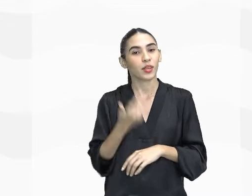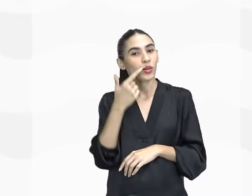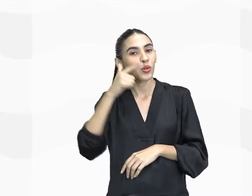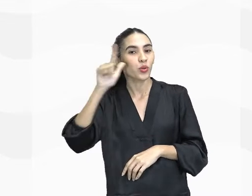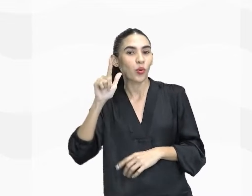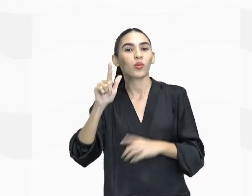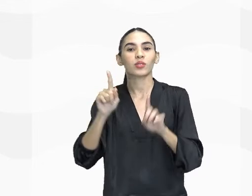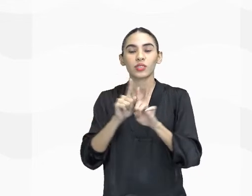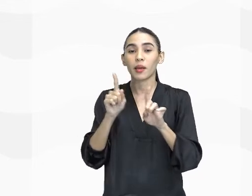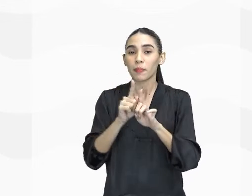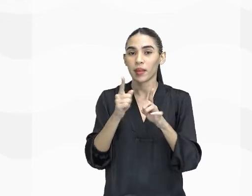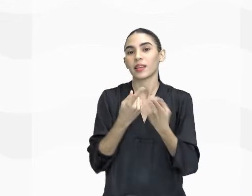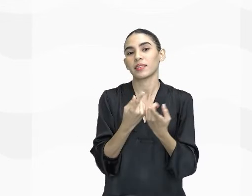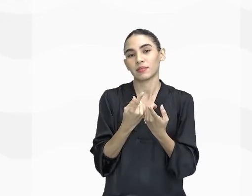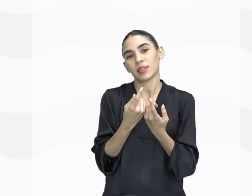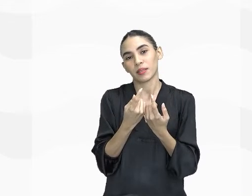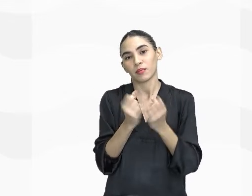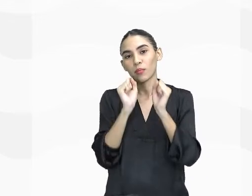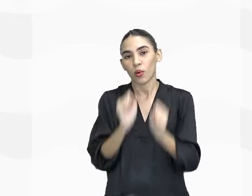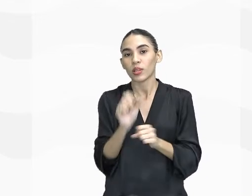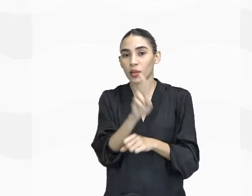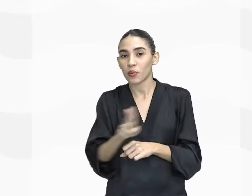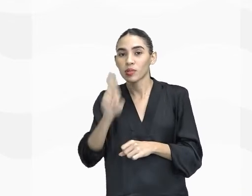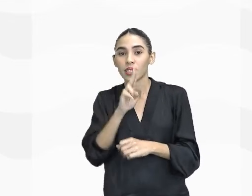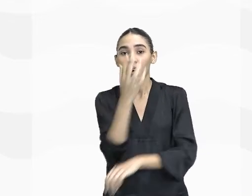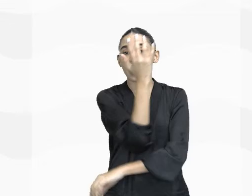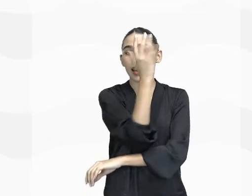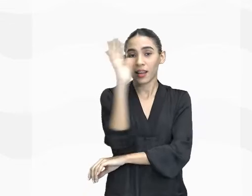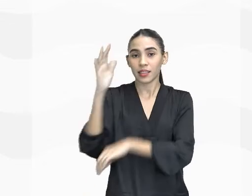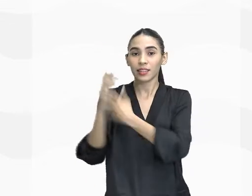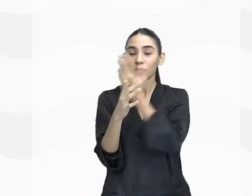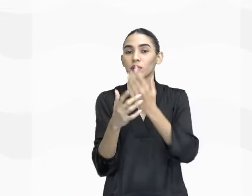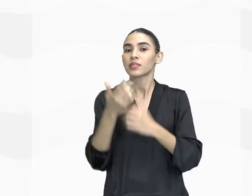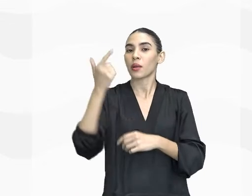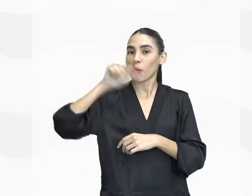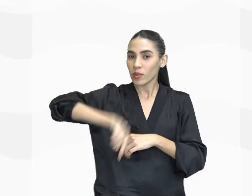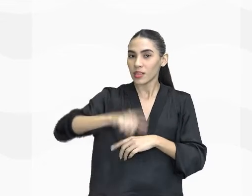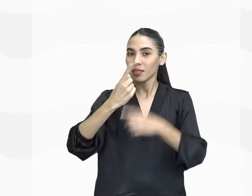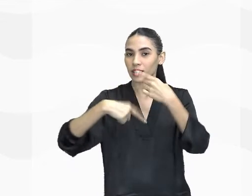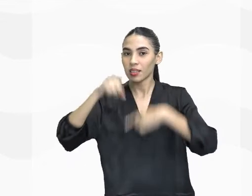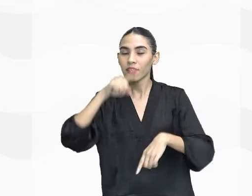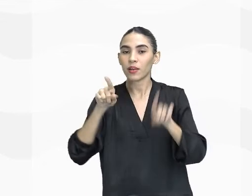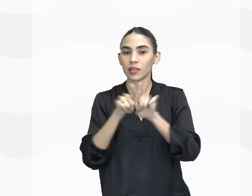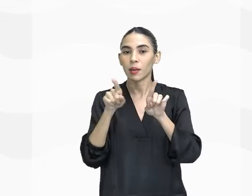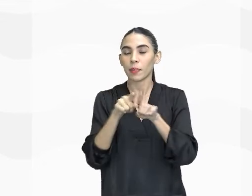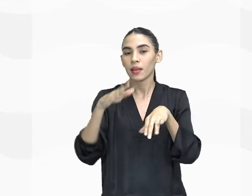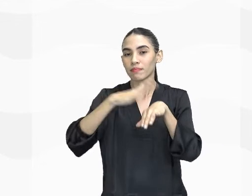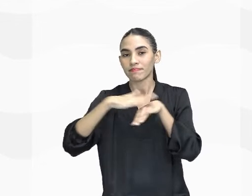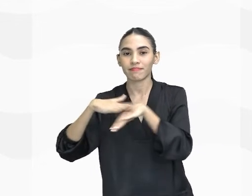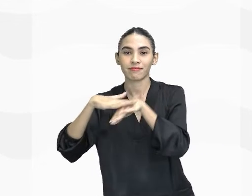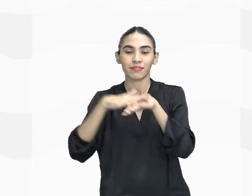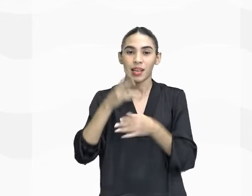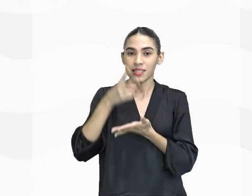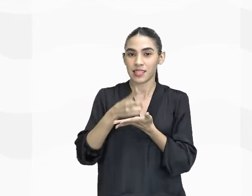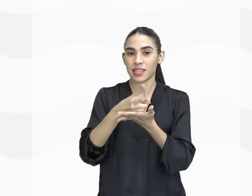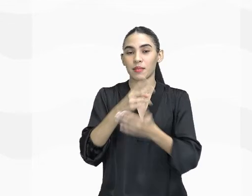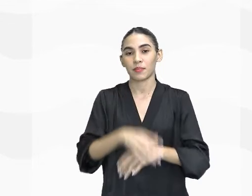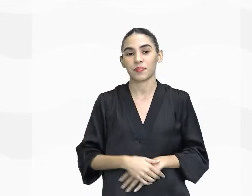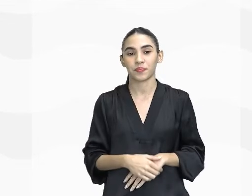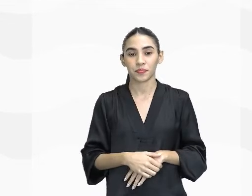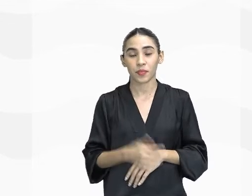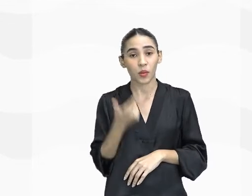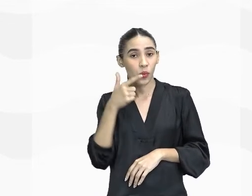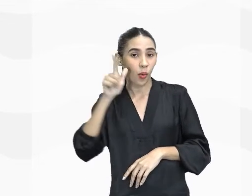outras fontes renováveis, né, aquelas onde a natureza consegue renovar e produzir ali constantemente. E uma